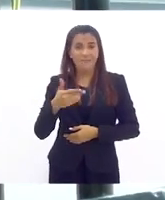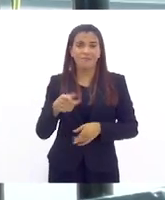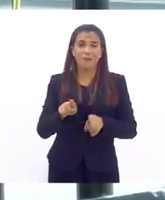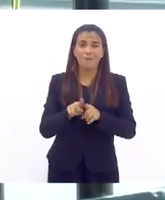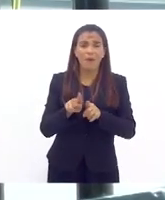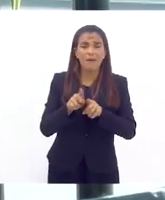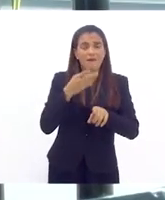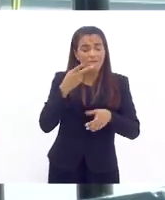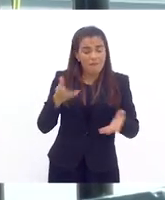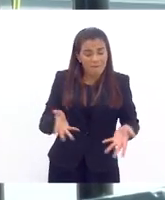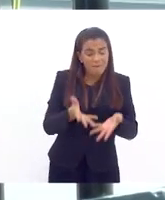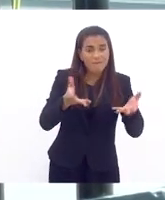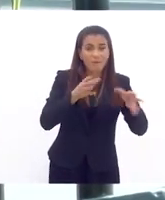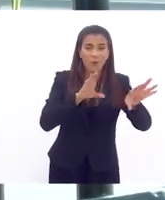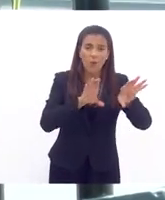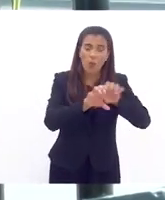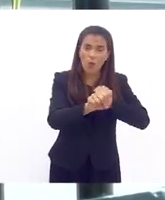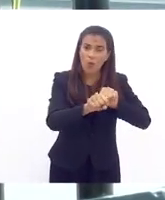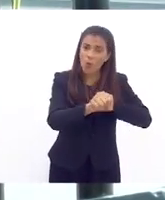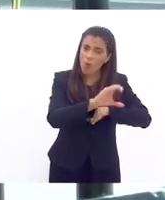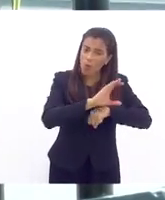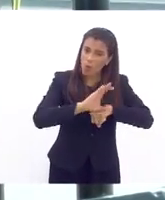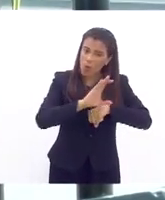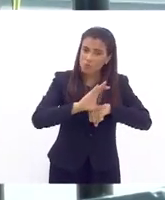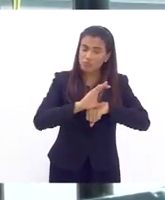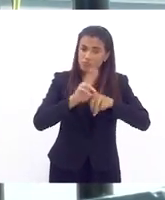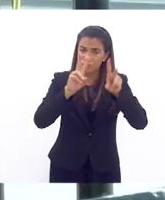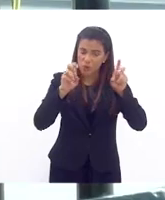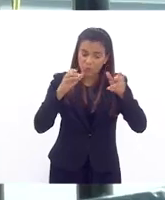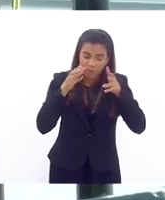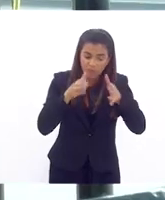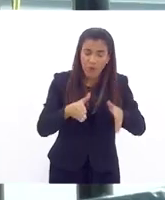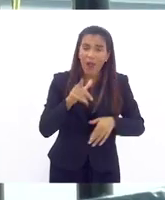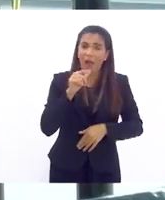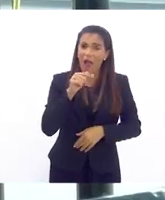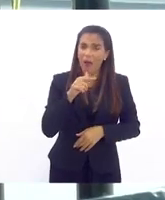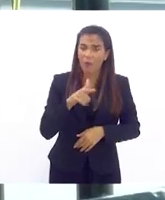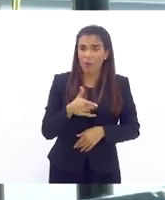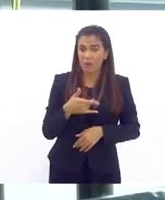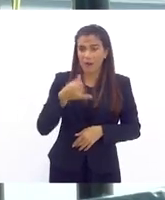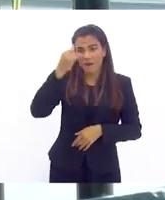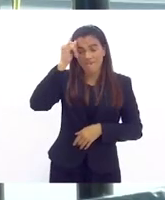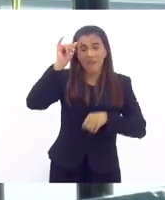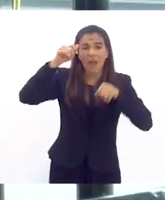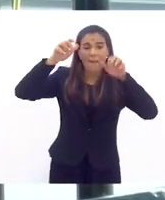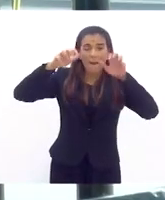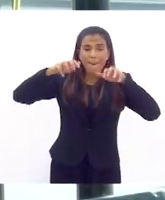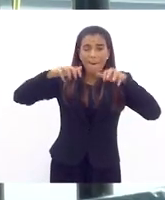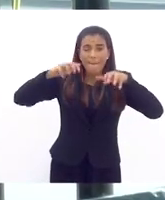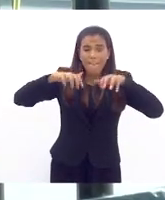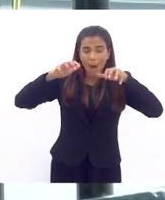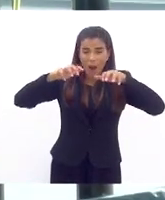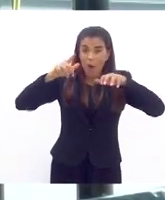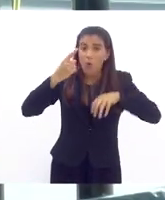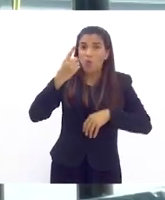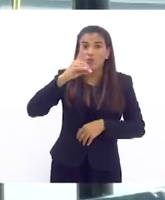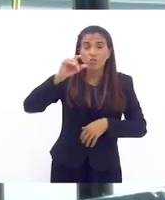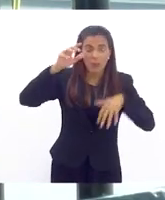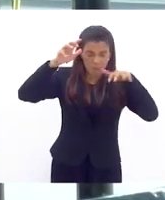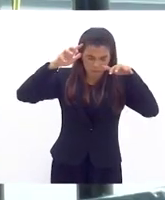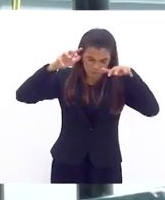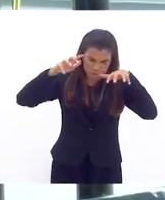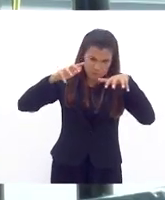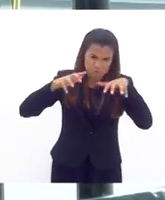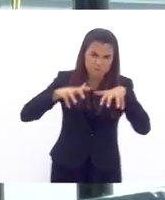d'águas para que o ideia não saia desesperado a hora que cai aí uma densidade pluvial que chove em um dia eu quero para chover dois